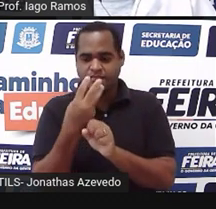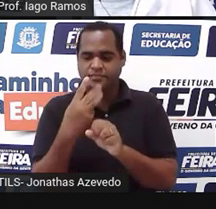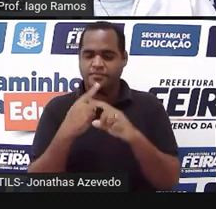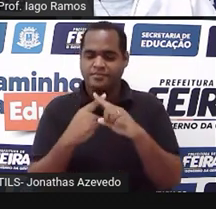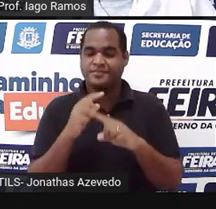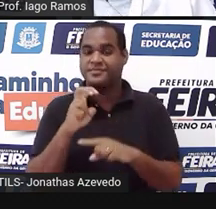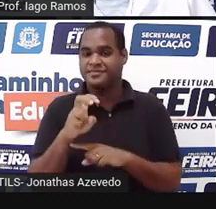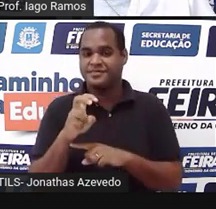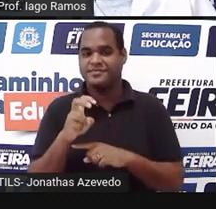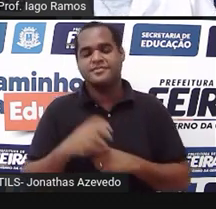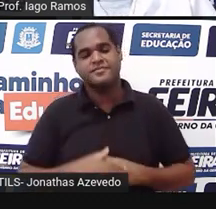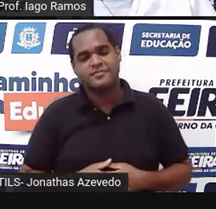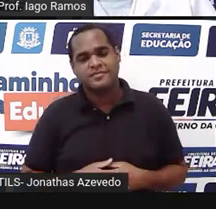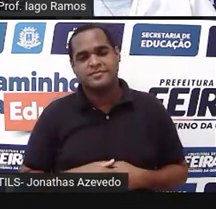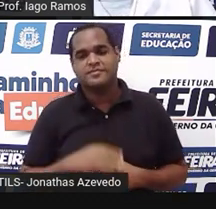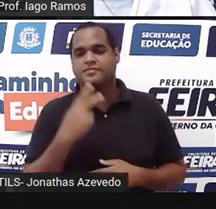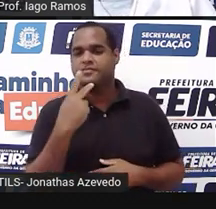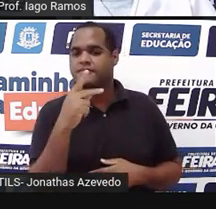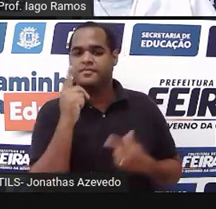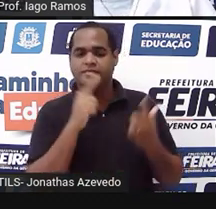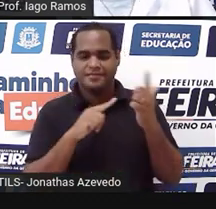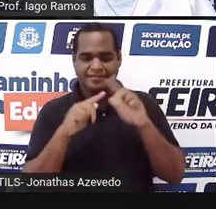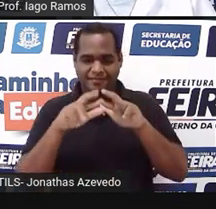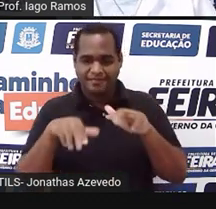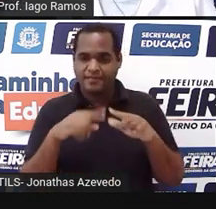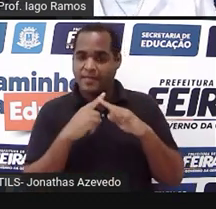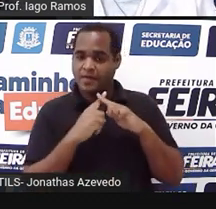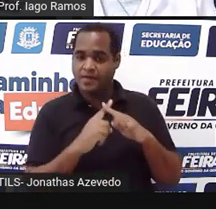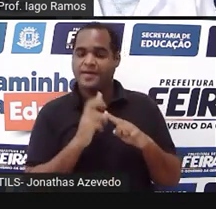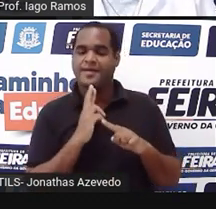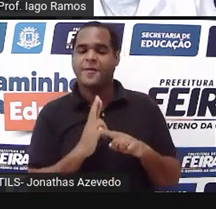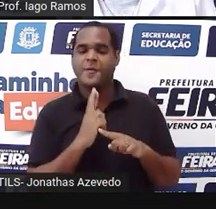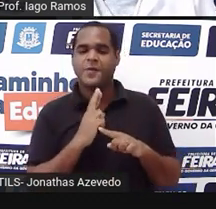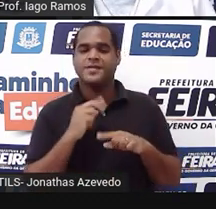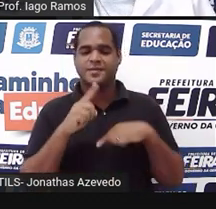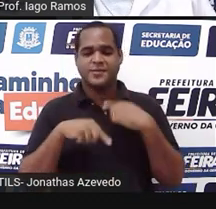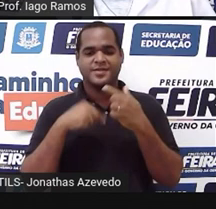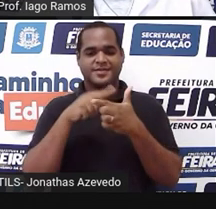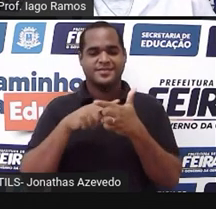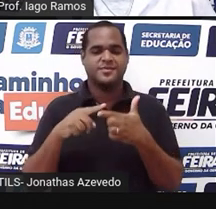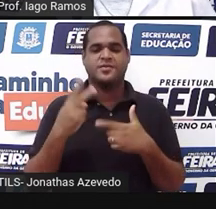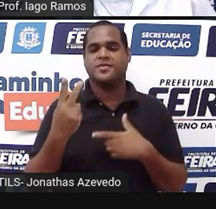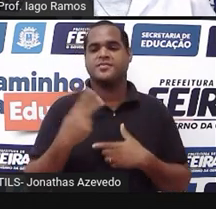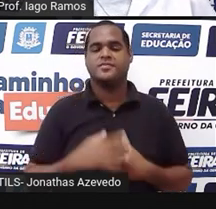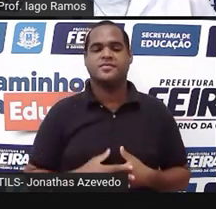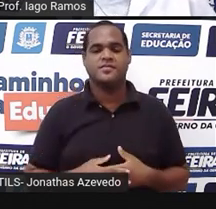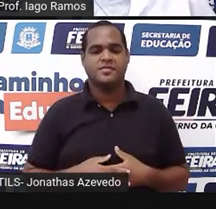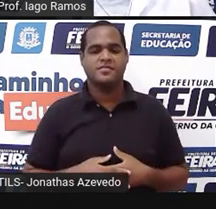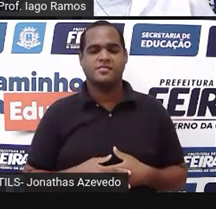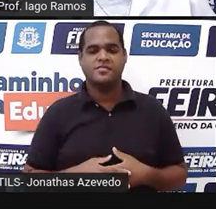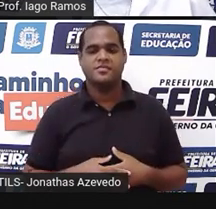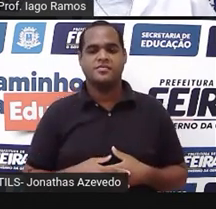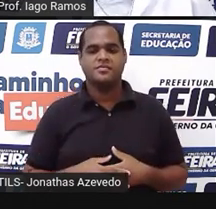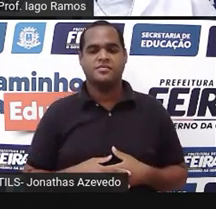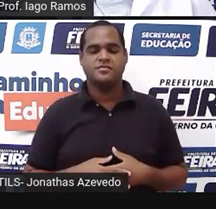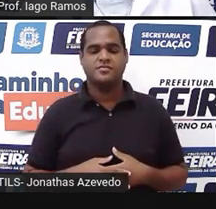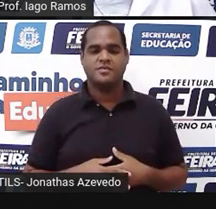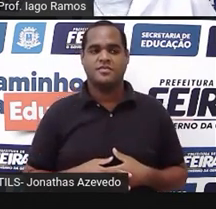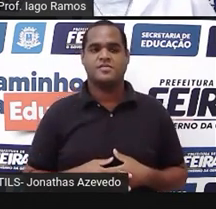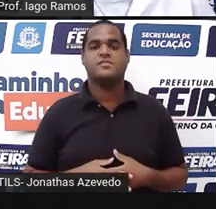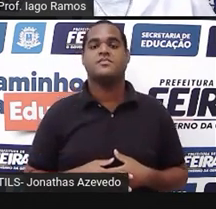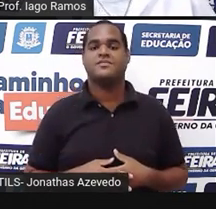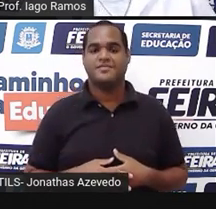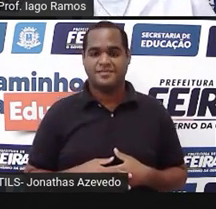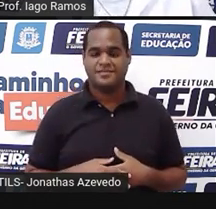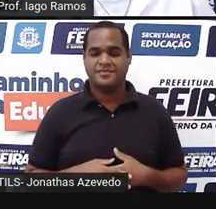5 depois que você achar o resultado dessa multiplicação de vídeo por dois tá bom bom